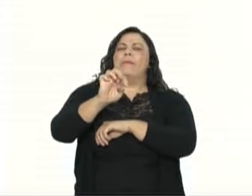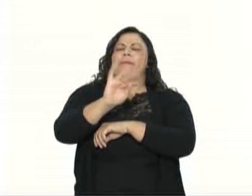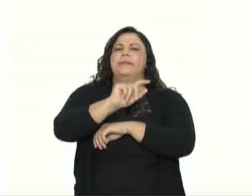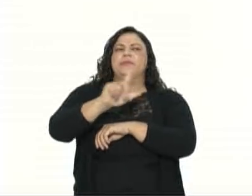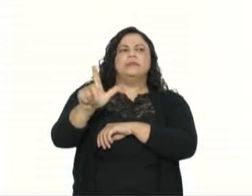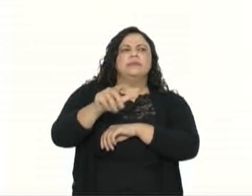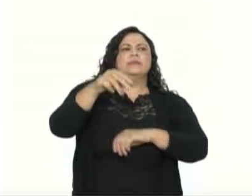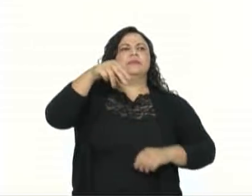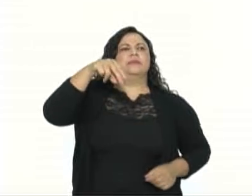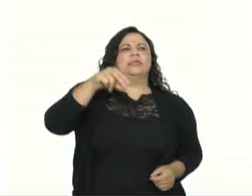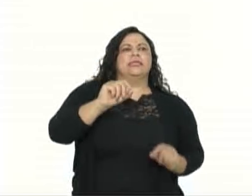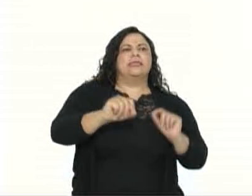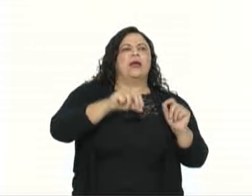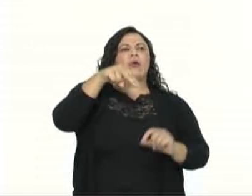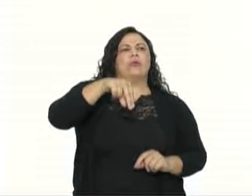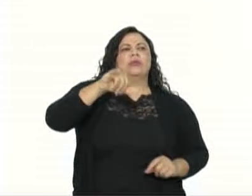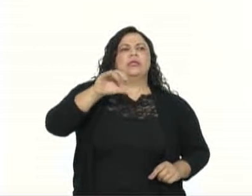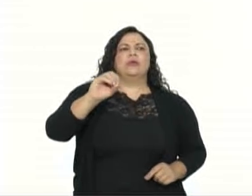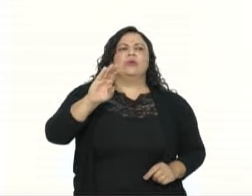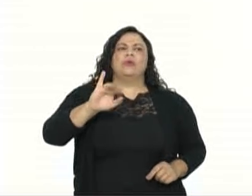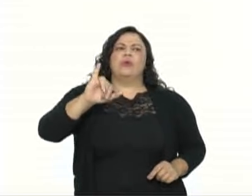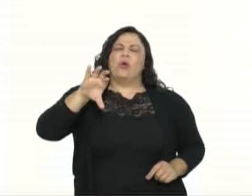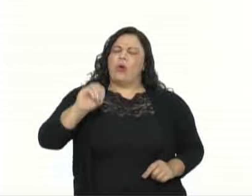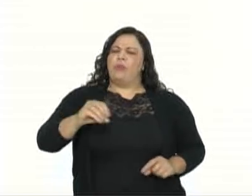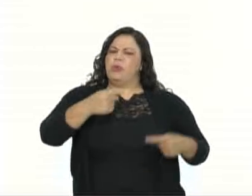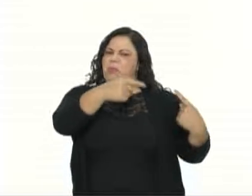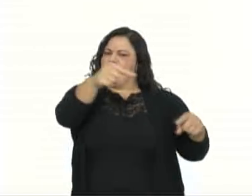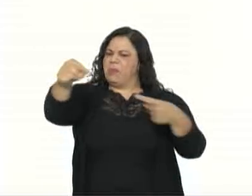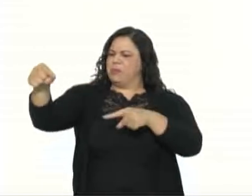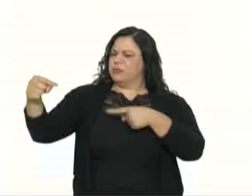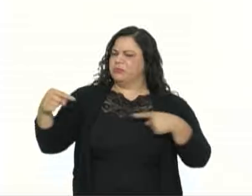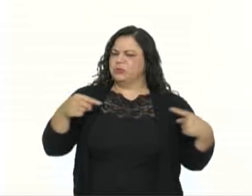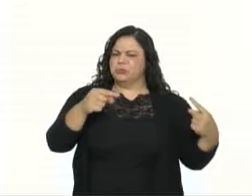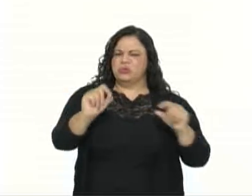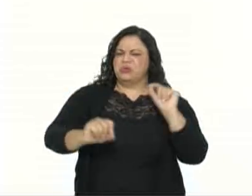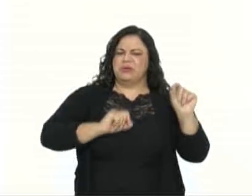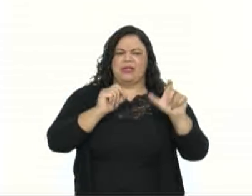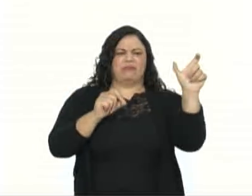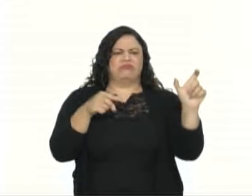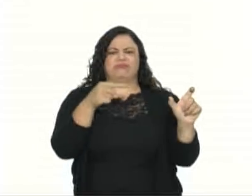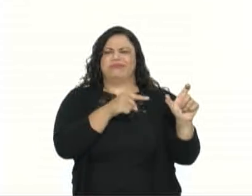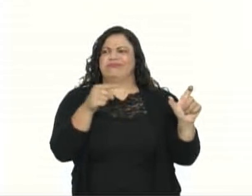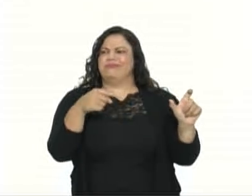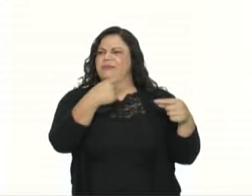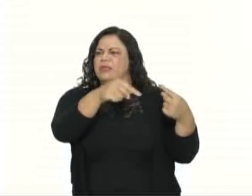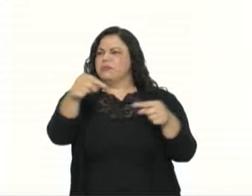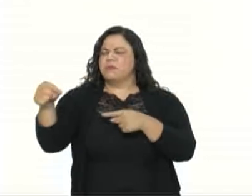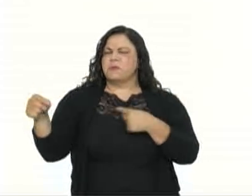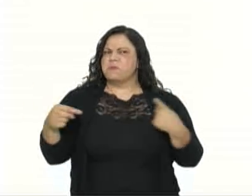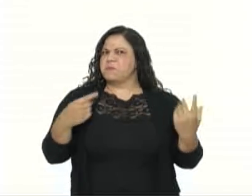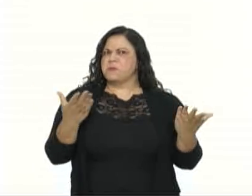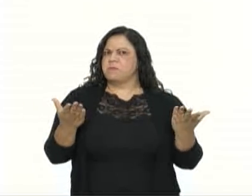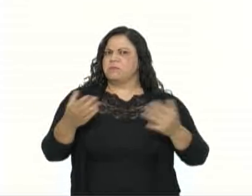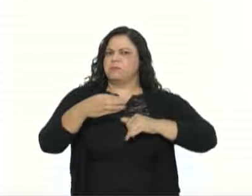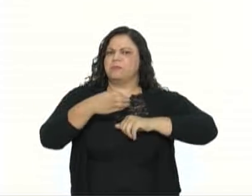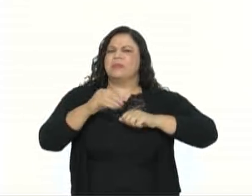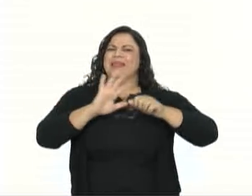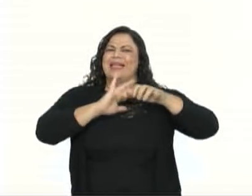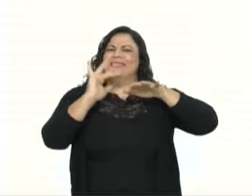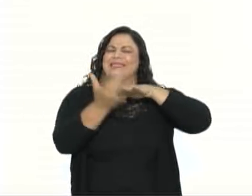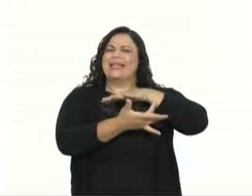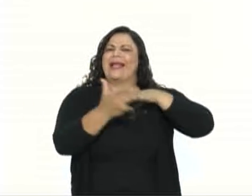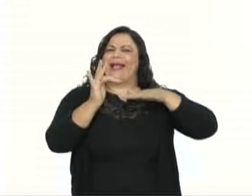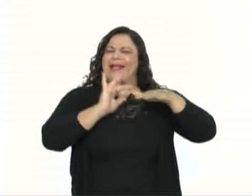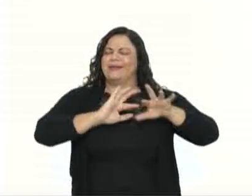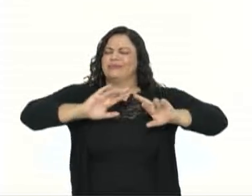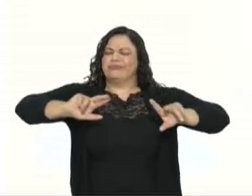frequentou o noticiário e motivou discussões durante a última campanha eleitoral. Mensagens vinculadas nas redes sociais alertavam que as reservas brasileiras do